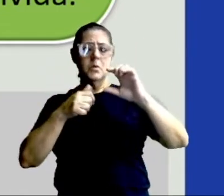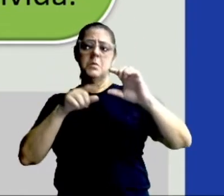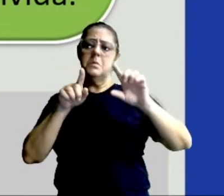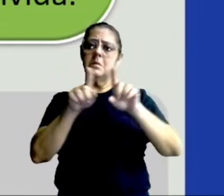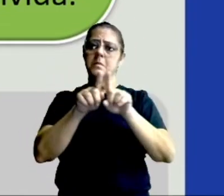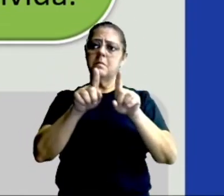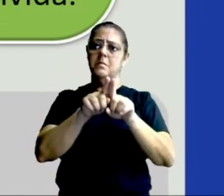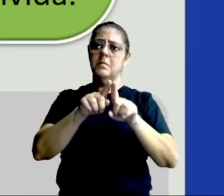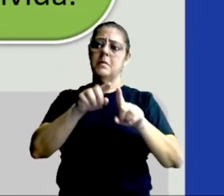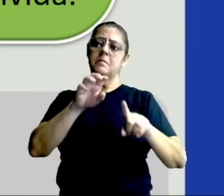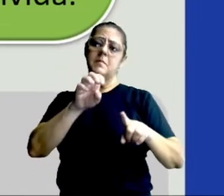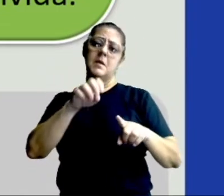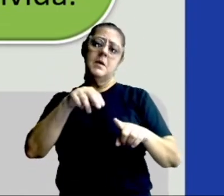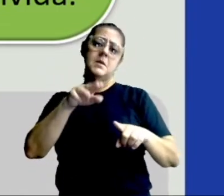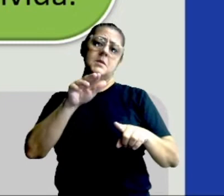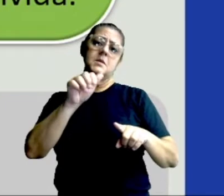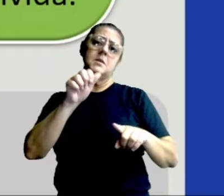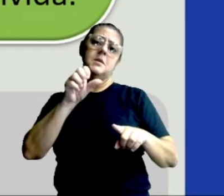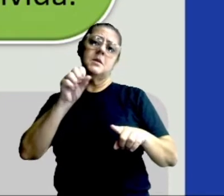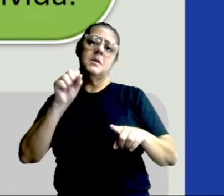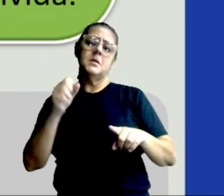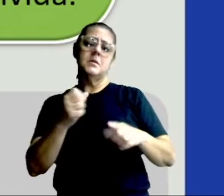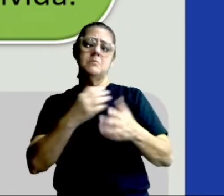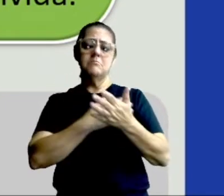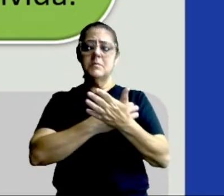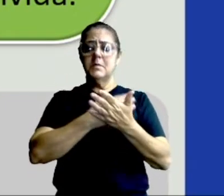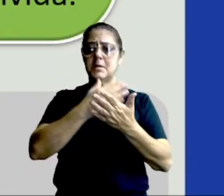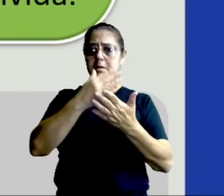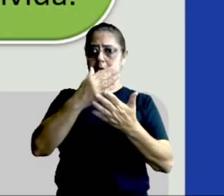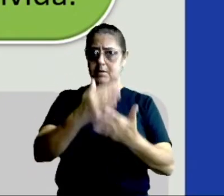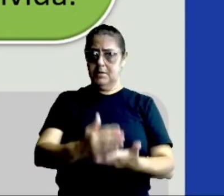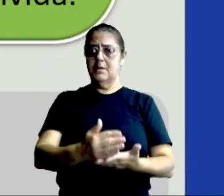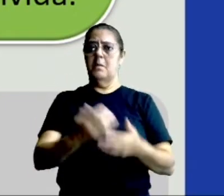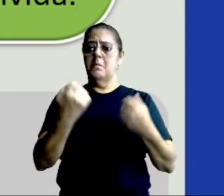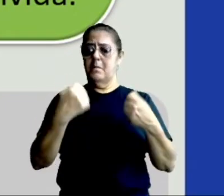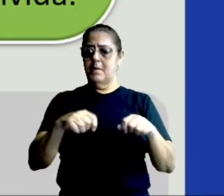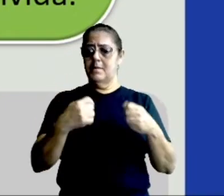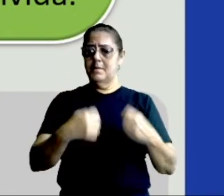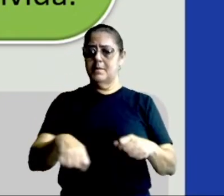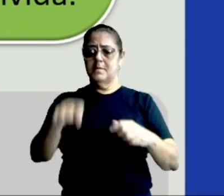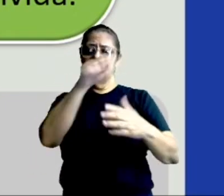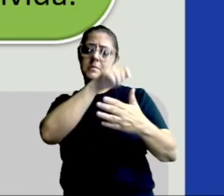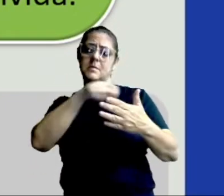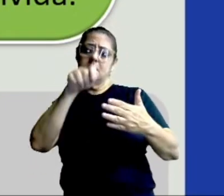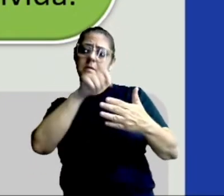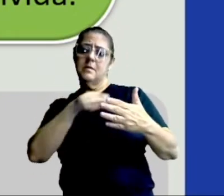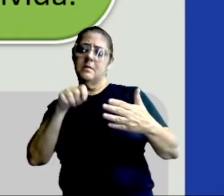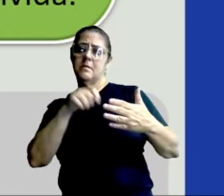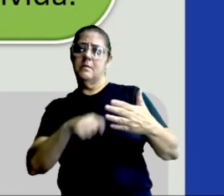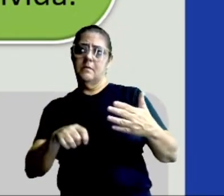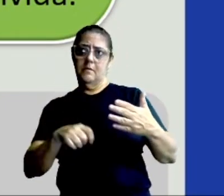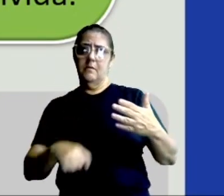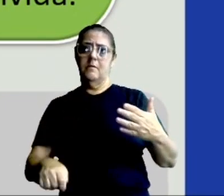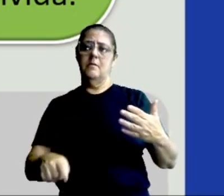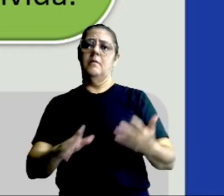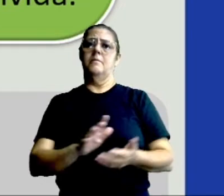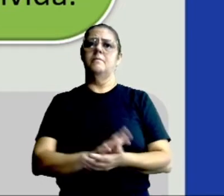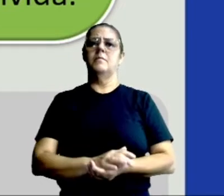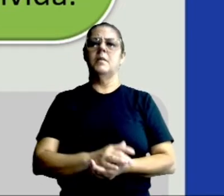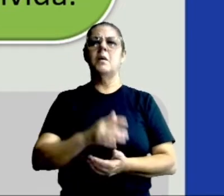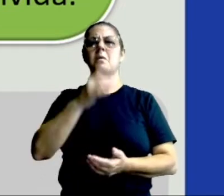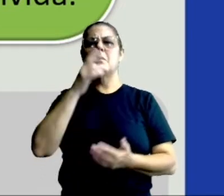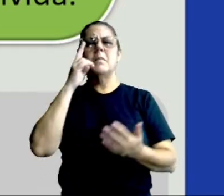e neles contém uma situação Inicial Então você precisa colocar aí a leitor a par da situação